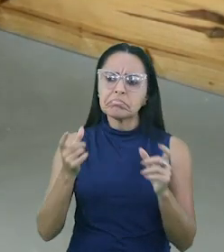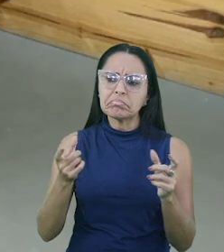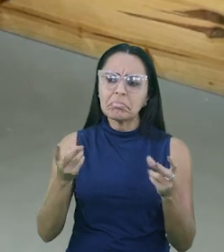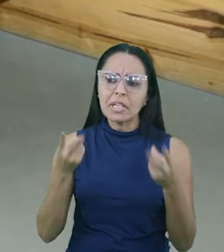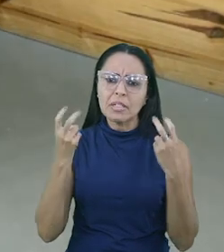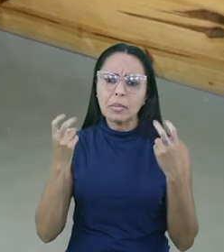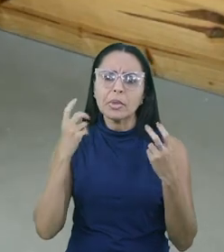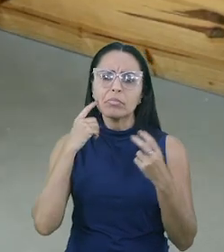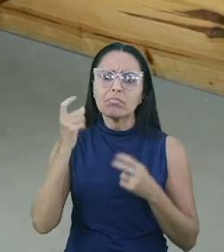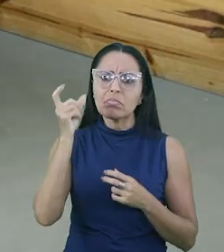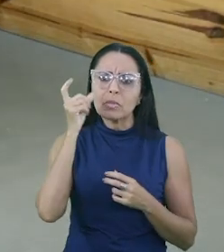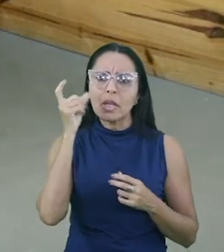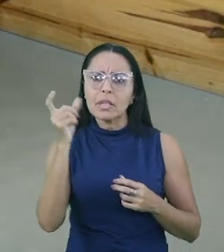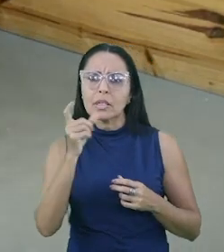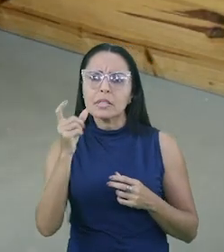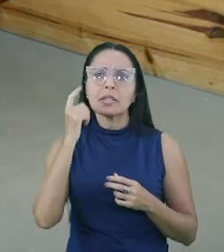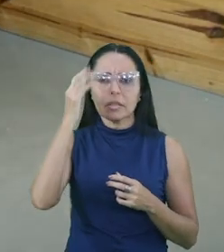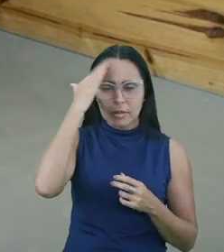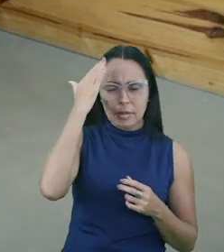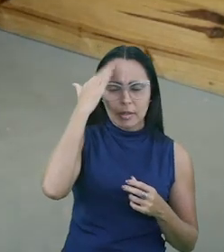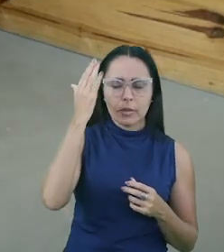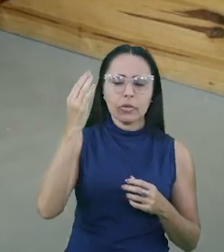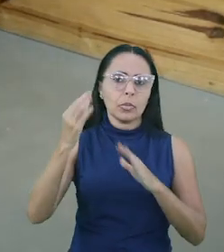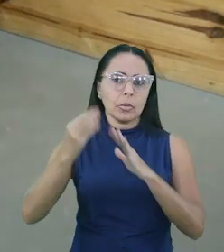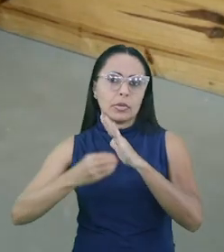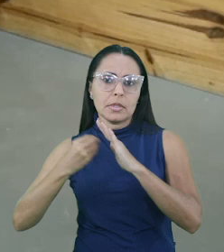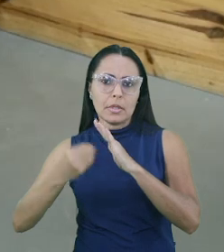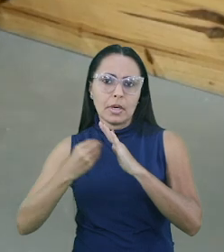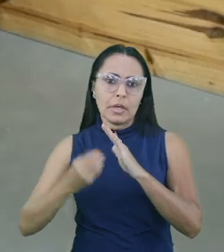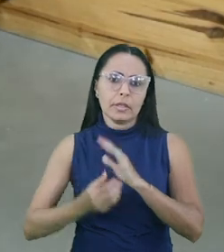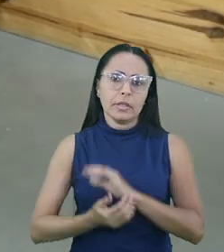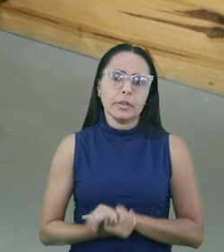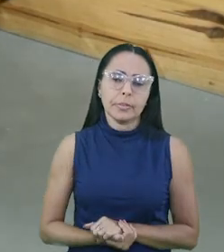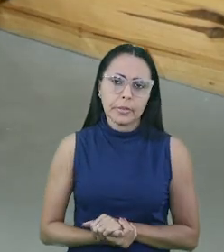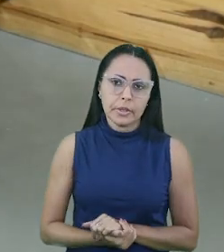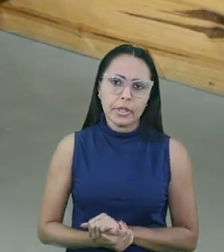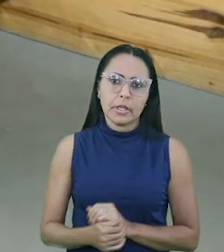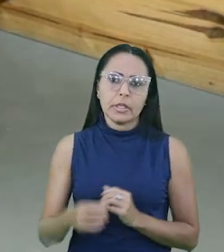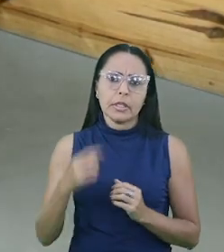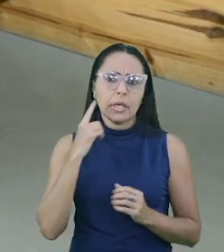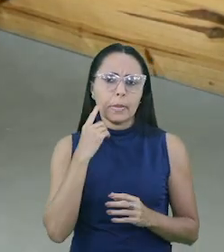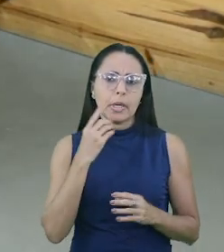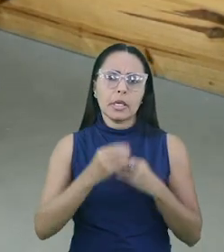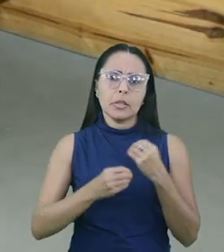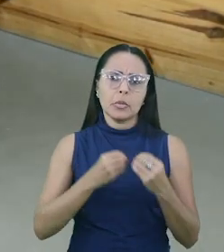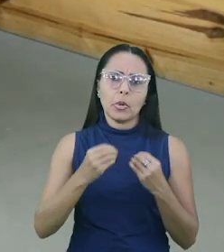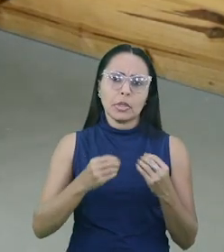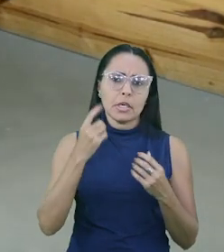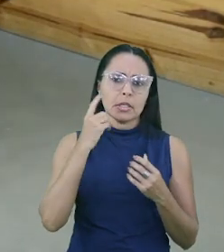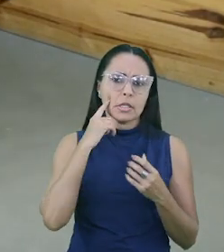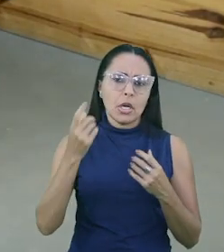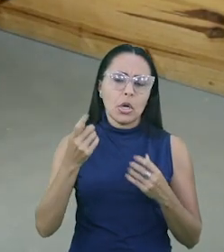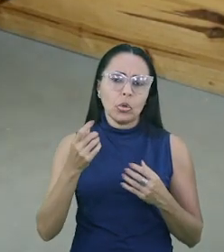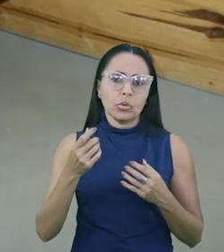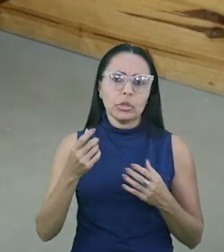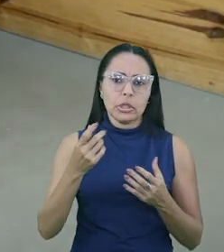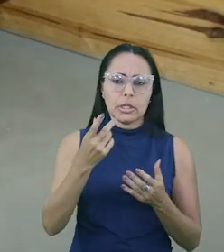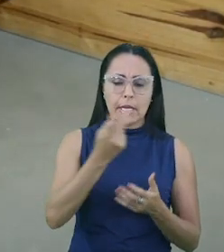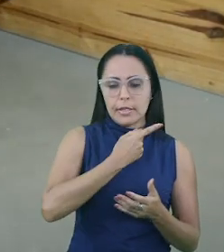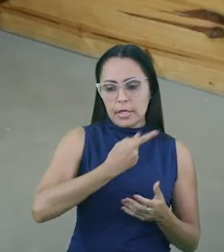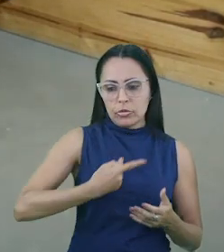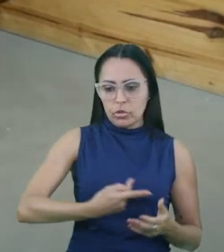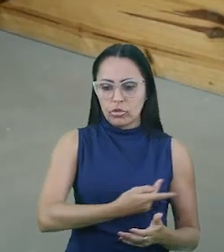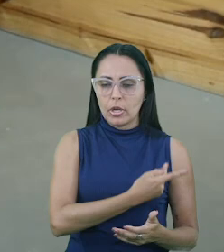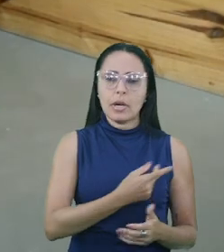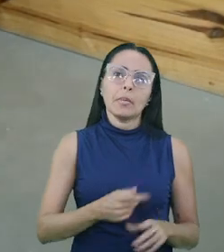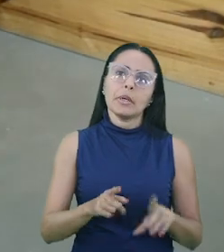meu interesse de entender mais sobre o design veio de produção de estampas mesmo e propriamente da serigrafia. Em